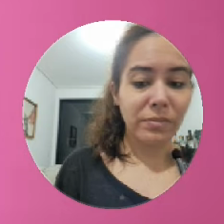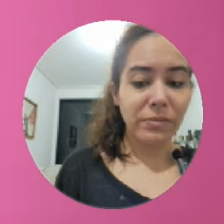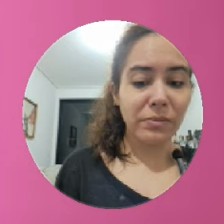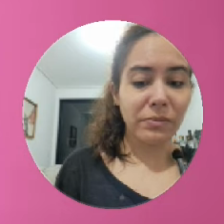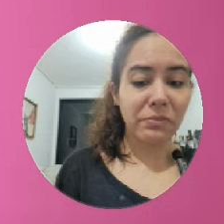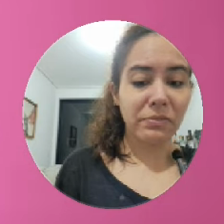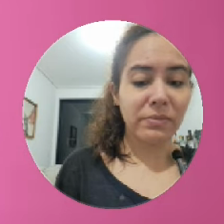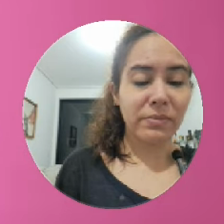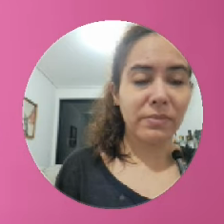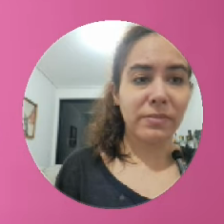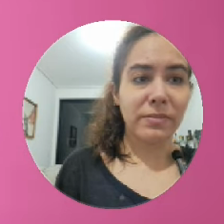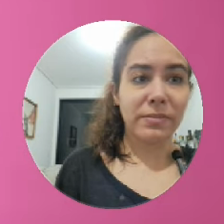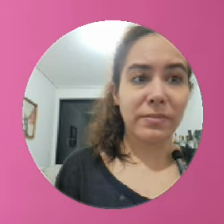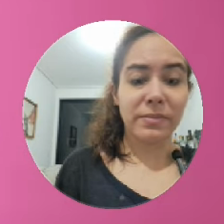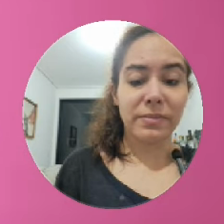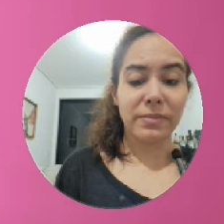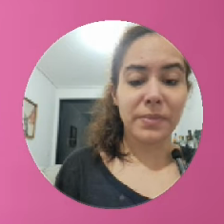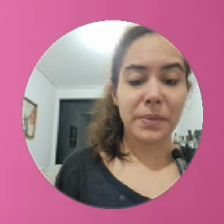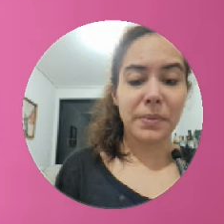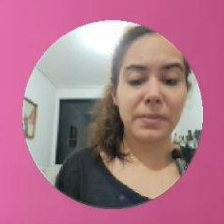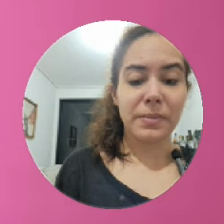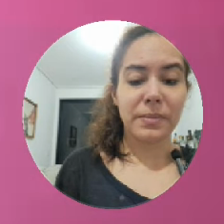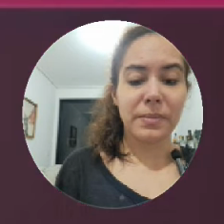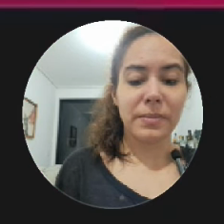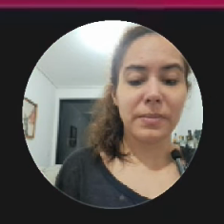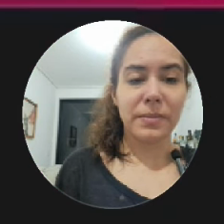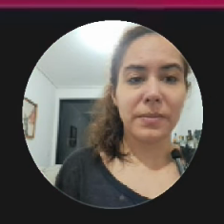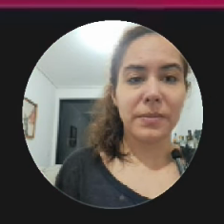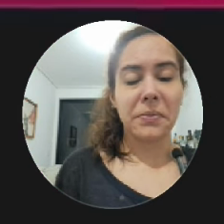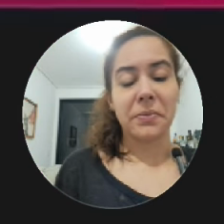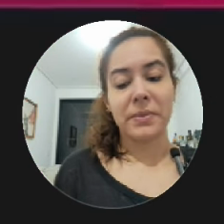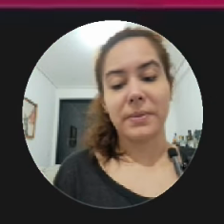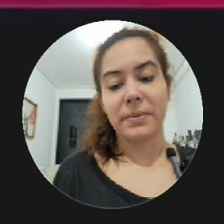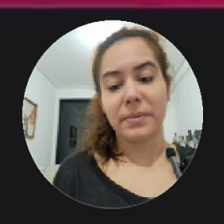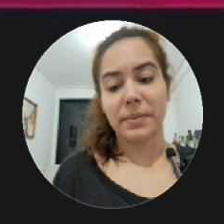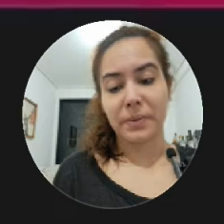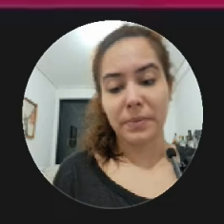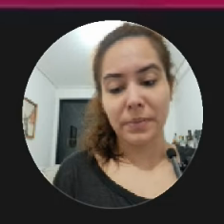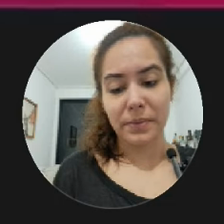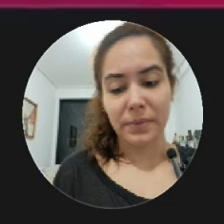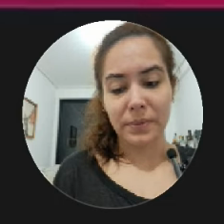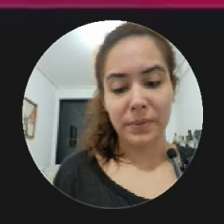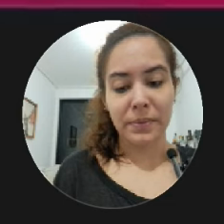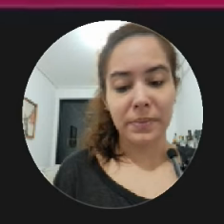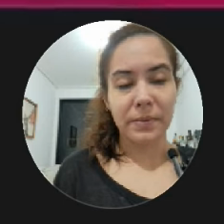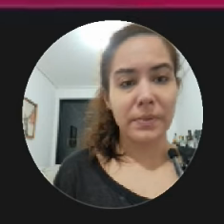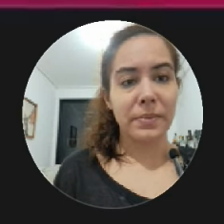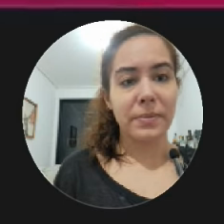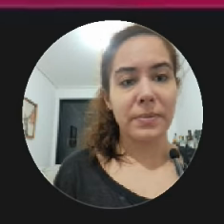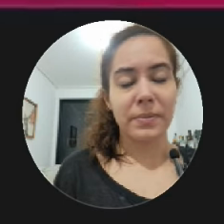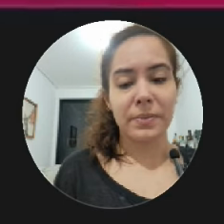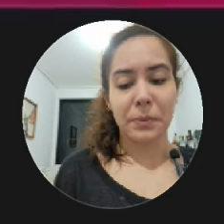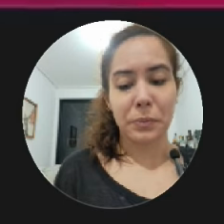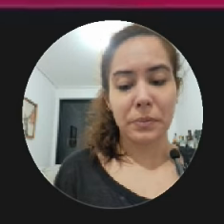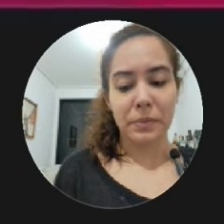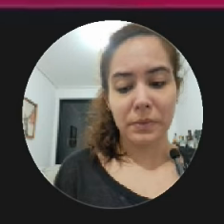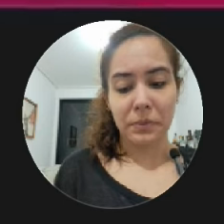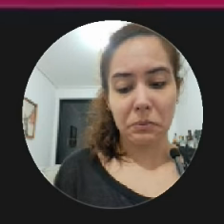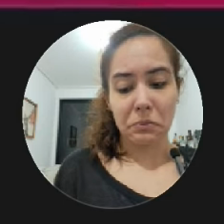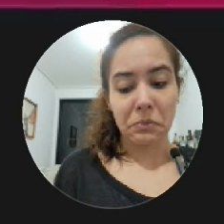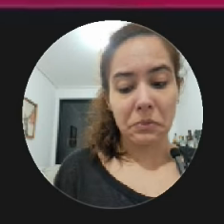Chocado! Chocado passado. Vamos continuar aqui. E ele chegou onde ele chegou, ele construiu o que ele construiu, mas não é só